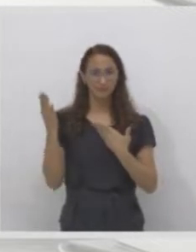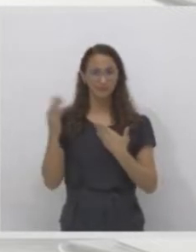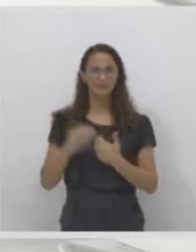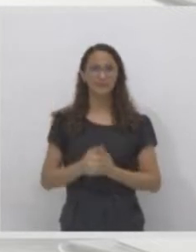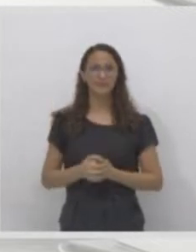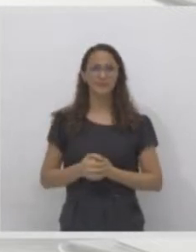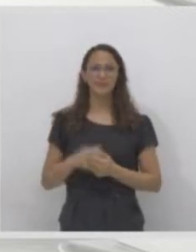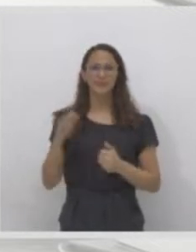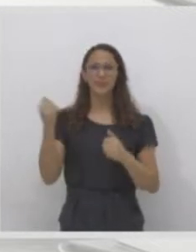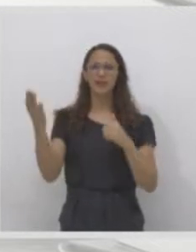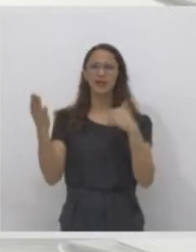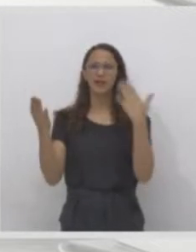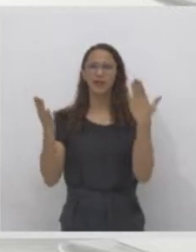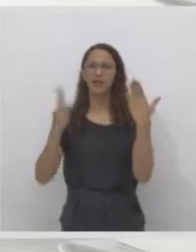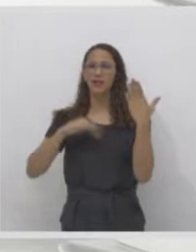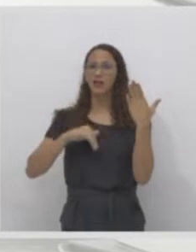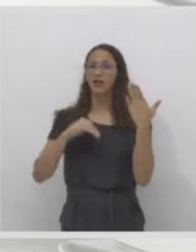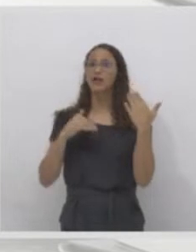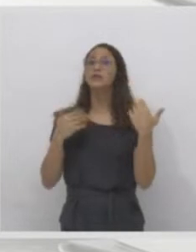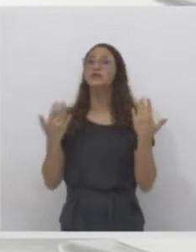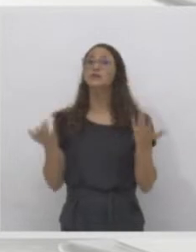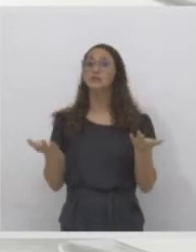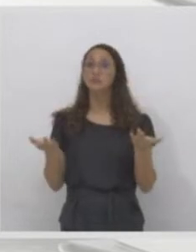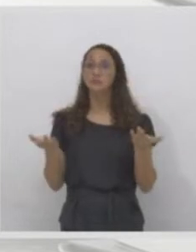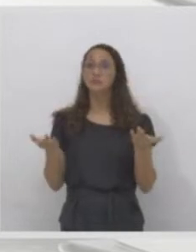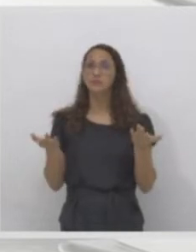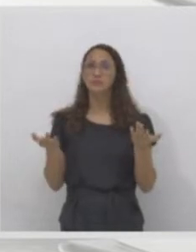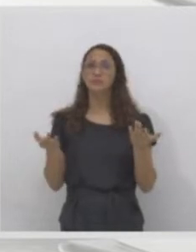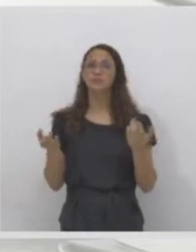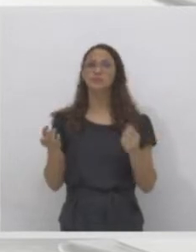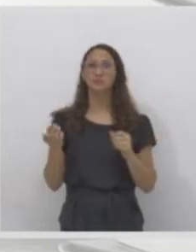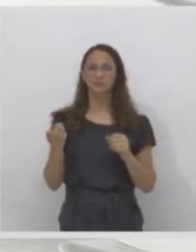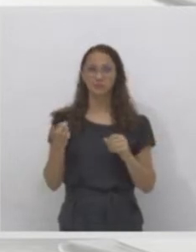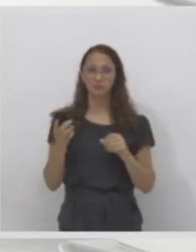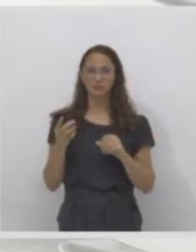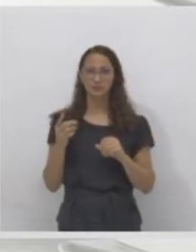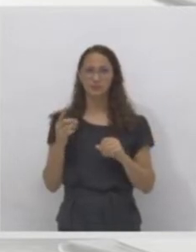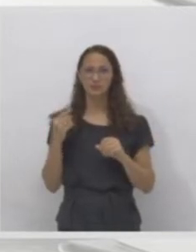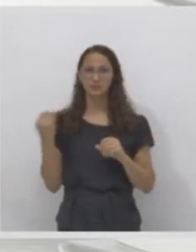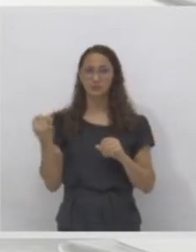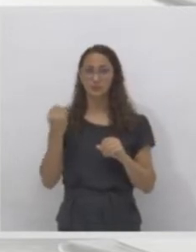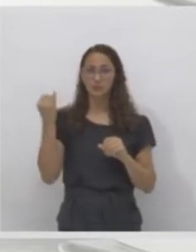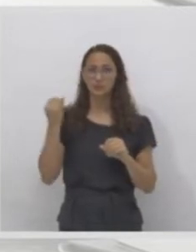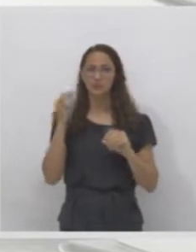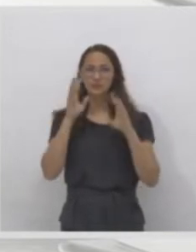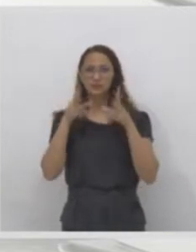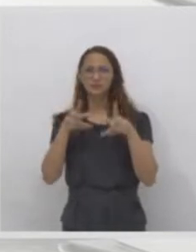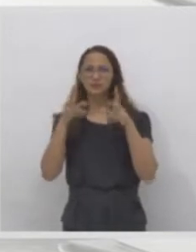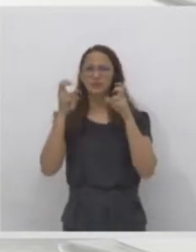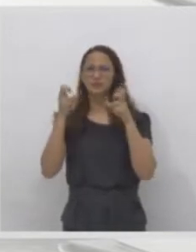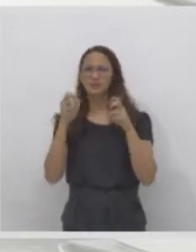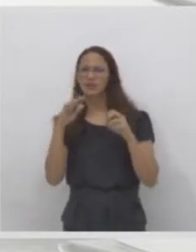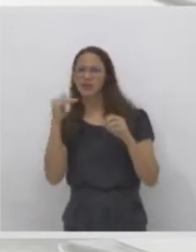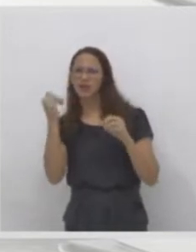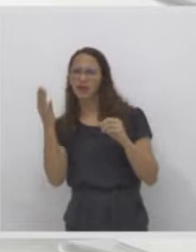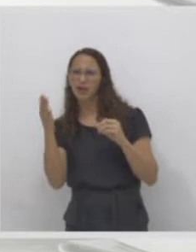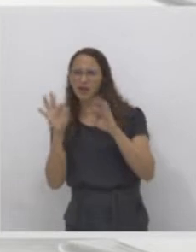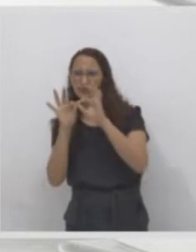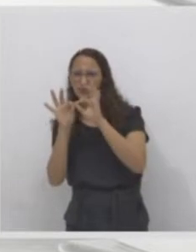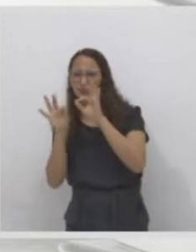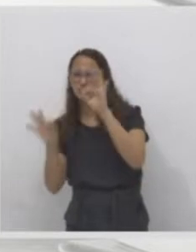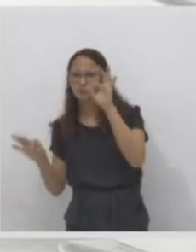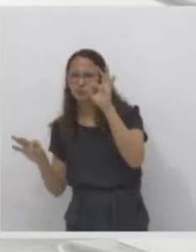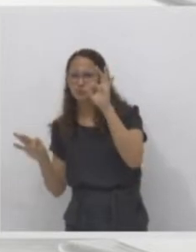Quanto aos lados, nós temos que considerar as medidas dos lados de um triângulo